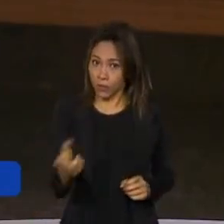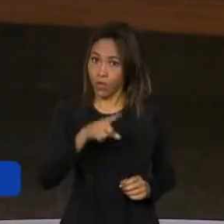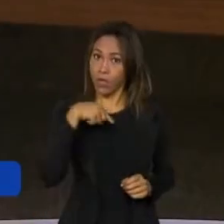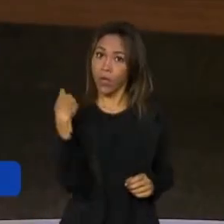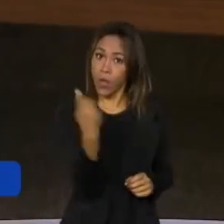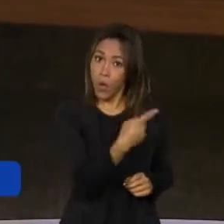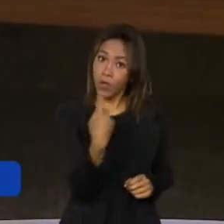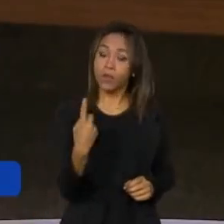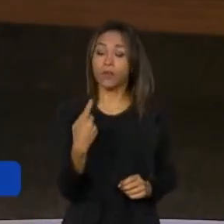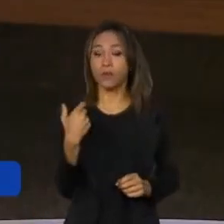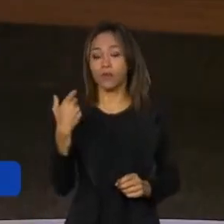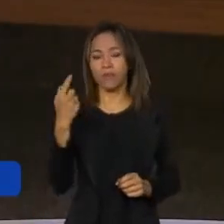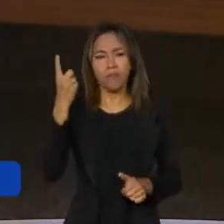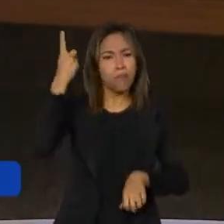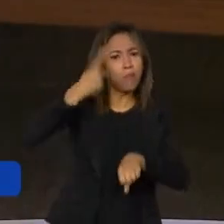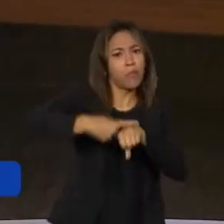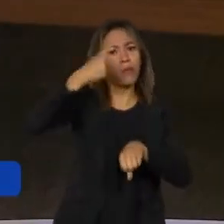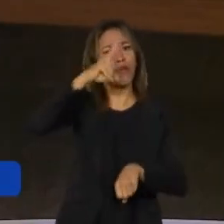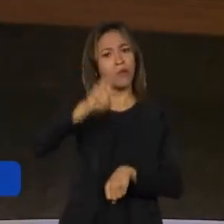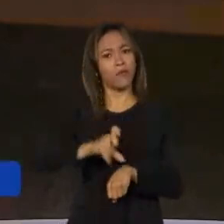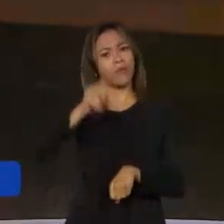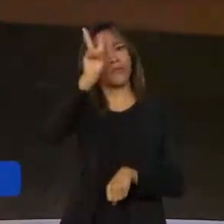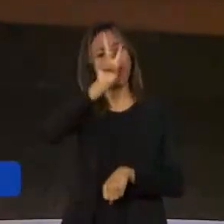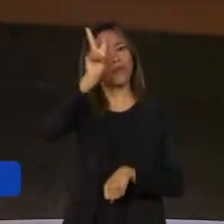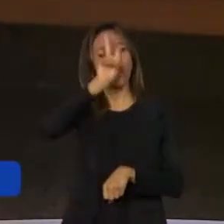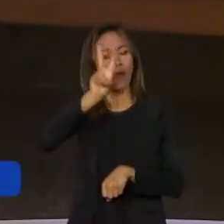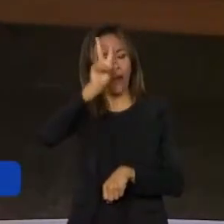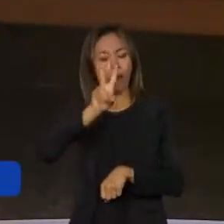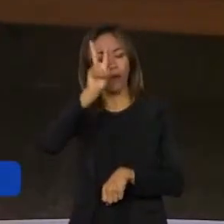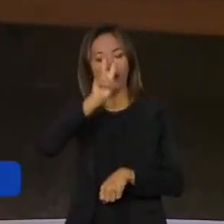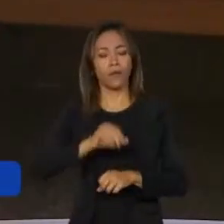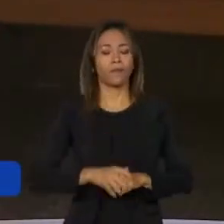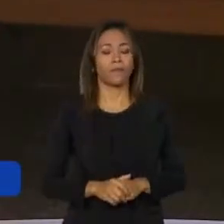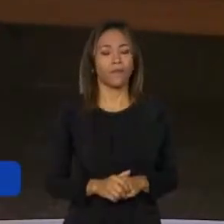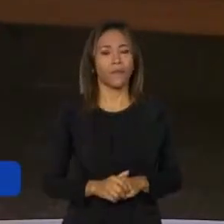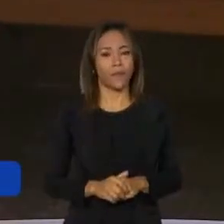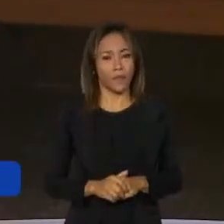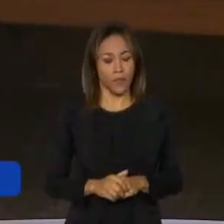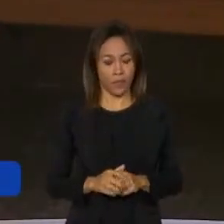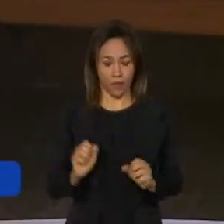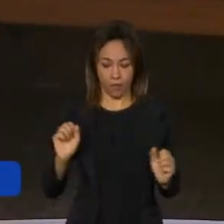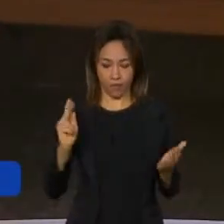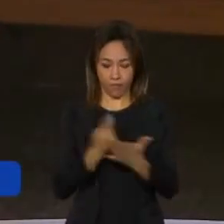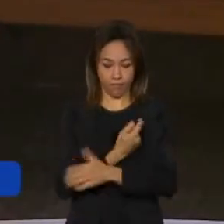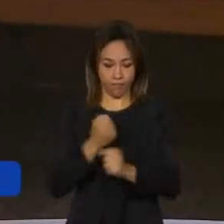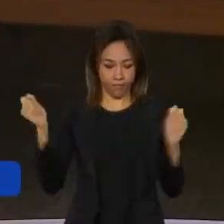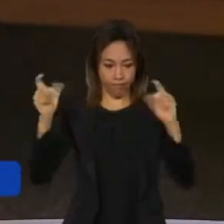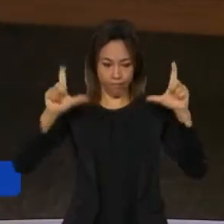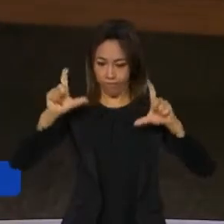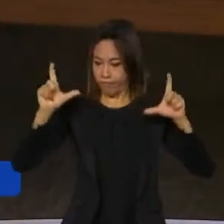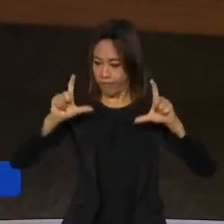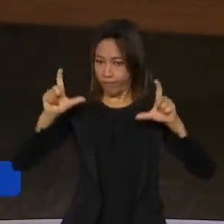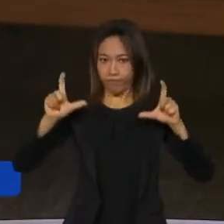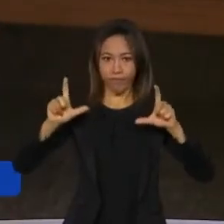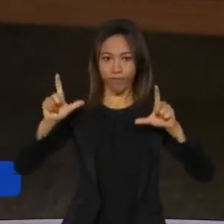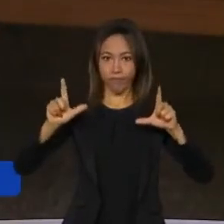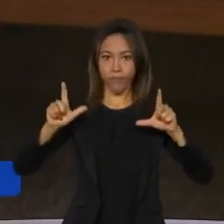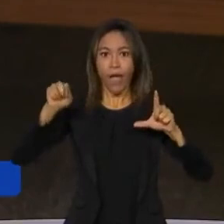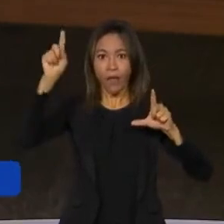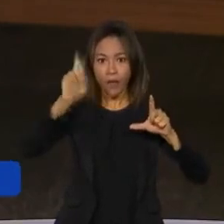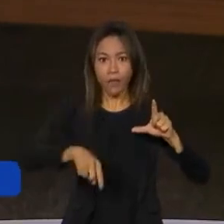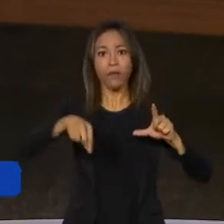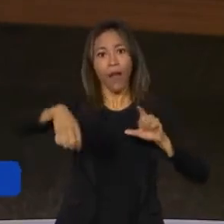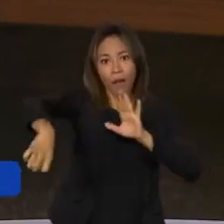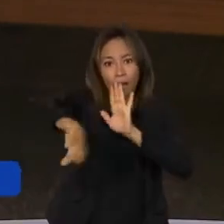evidenciando pela primeira vez eu acho que na história eh e ao vivo eh crimes de guerra